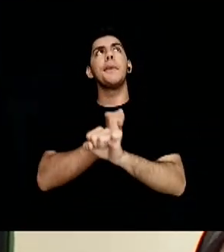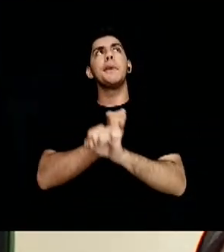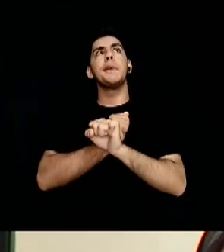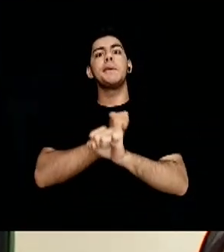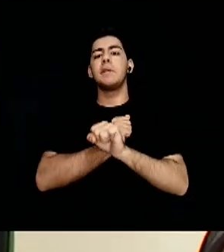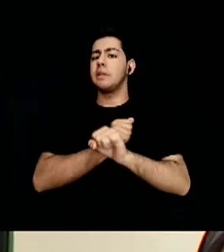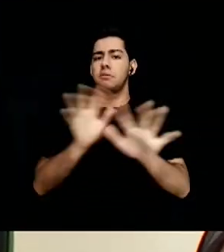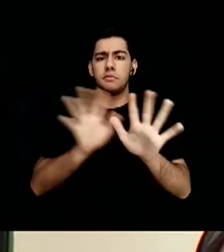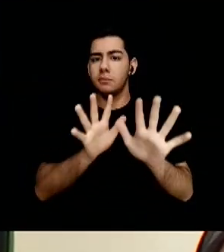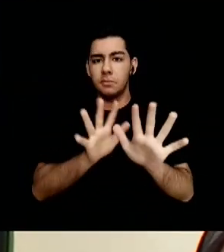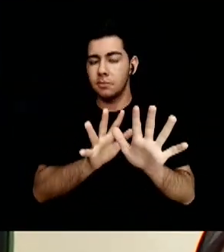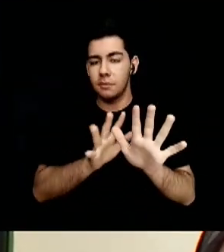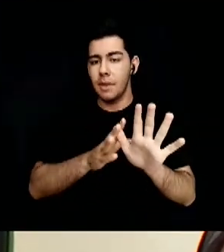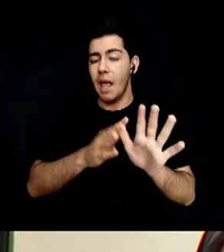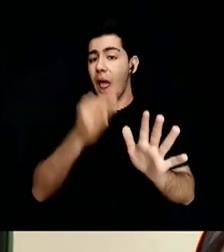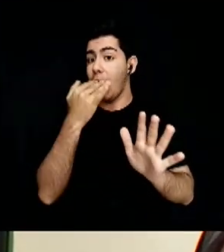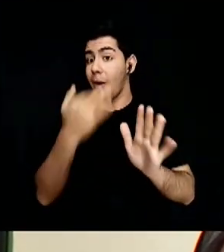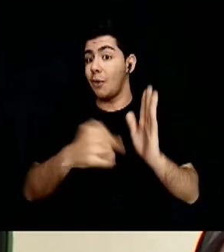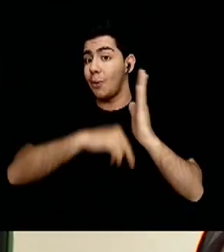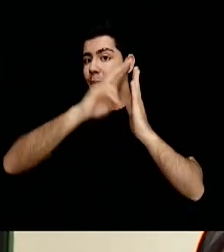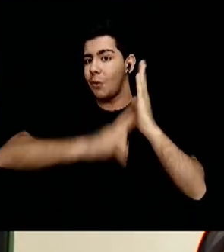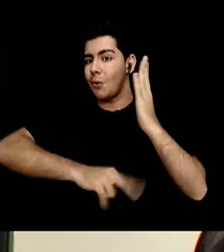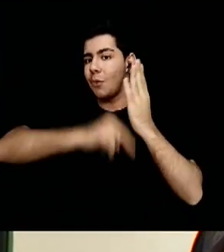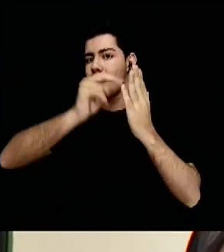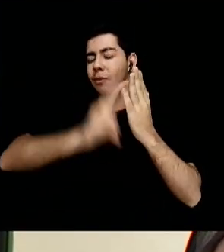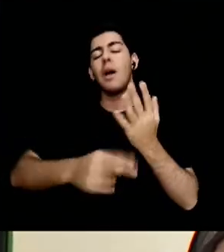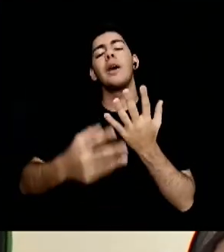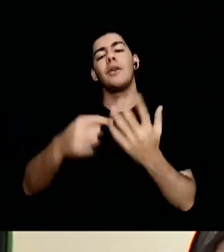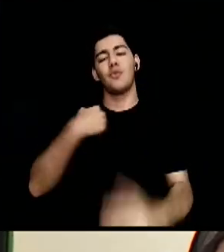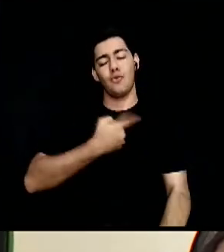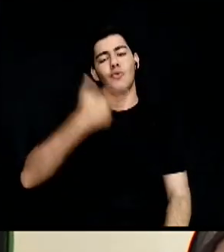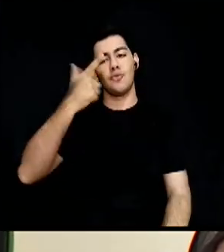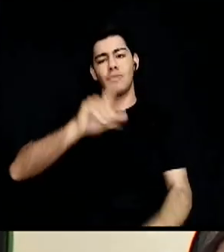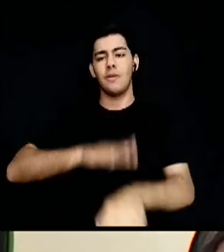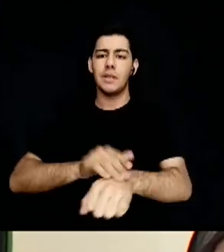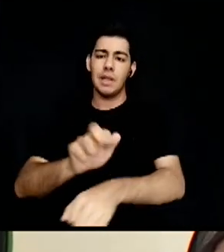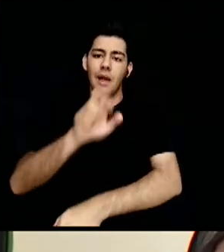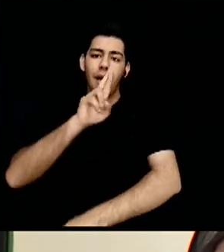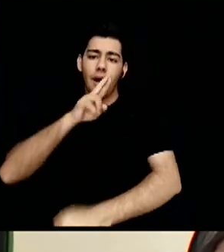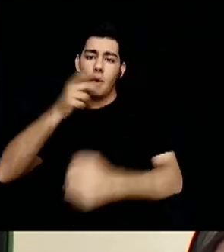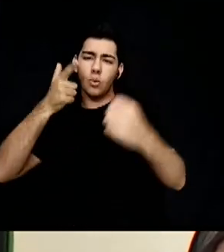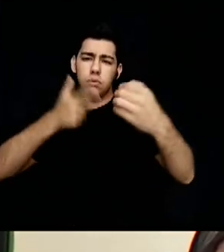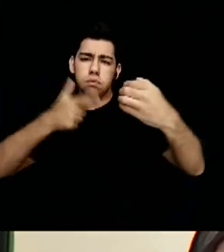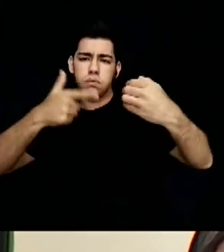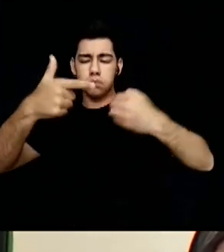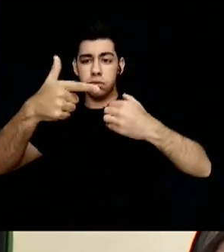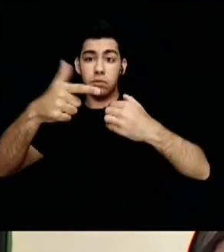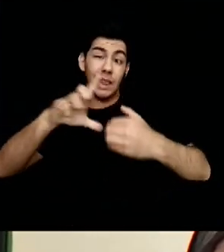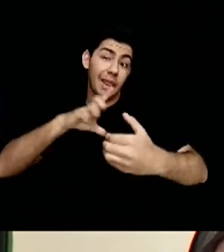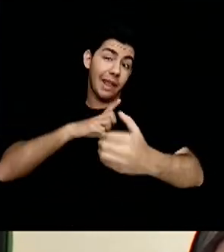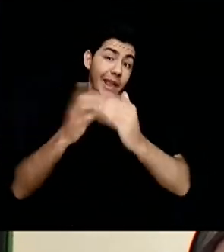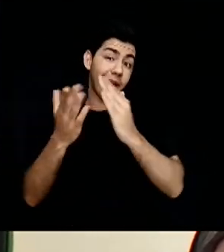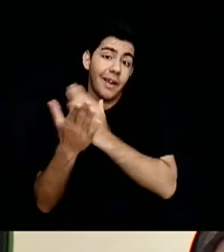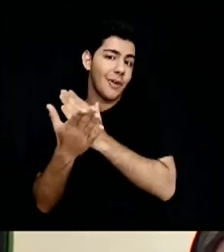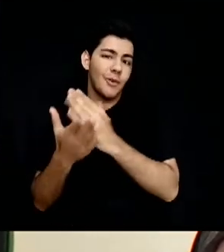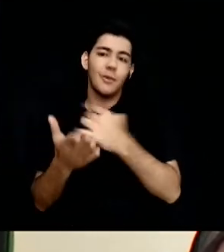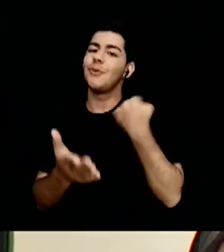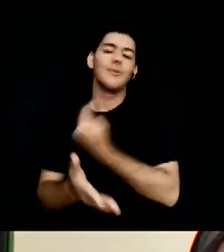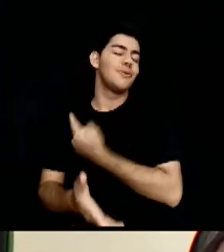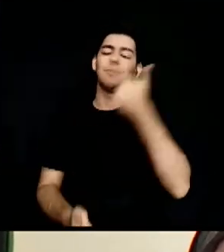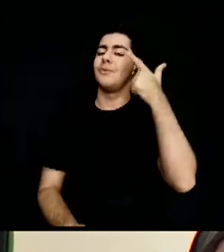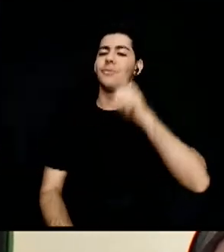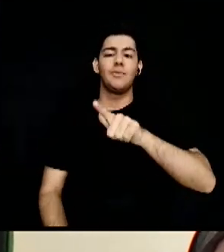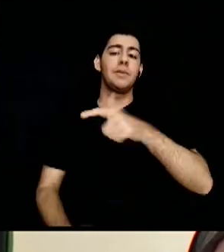permite que a gente seque no secador. Tem algumas tintas, alguns trabalhos que a gente não tem essa opção. Né? Tá. Mas